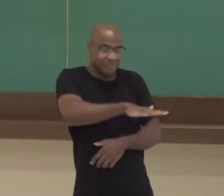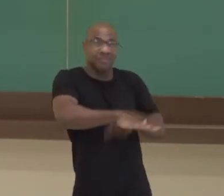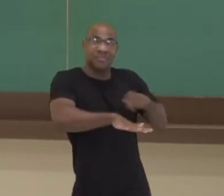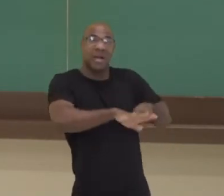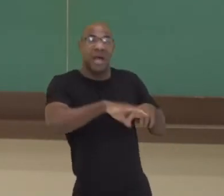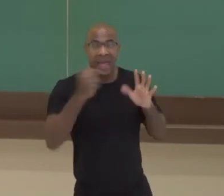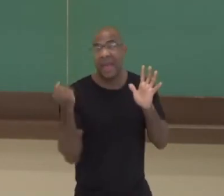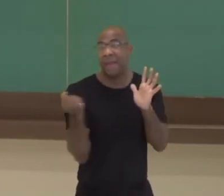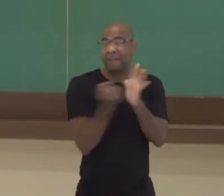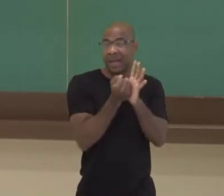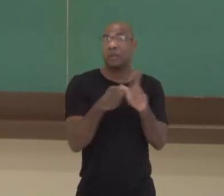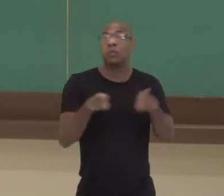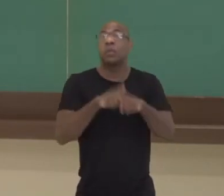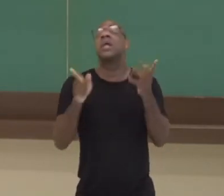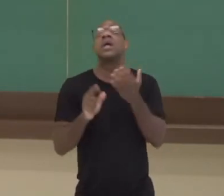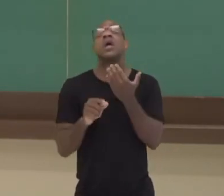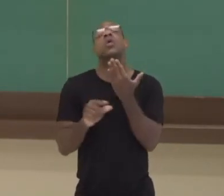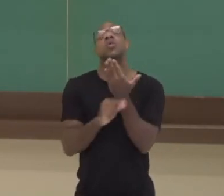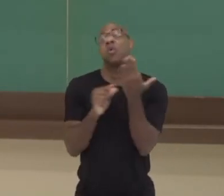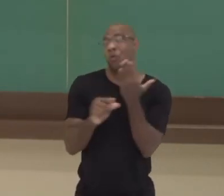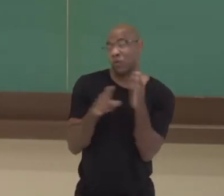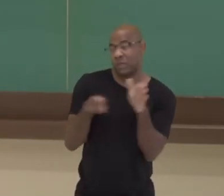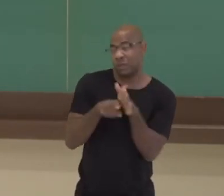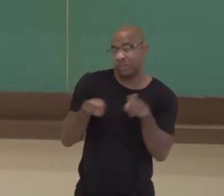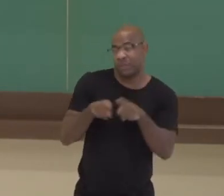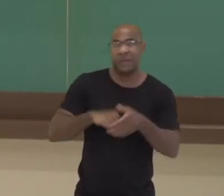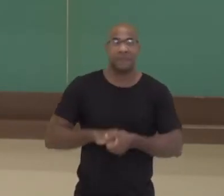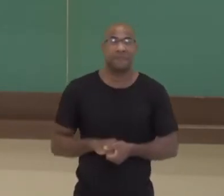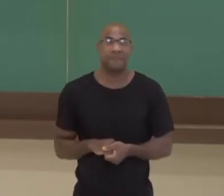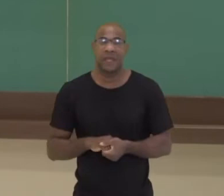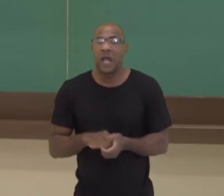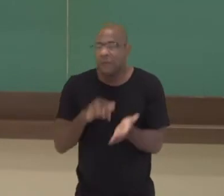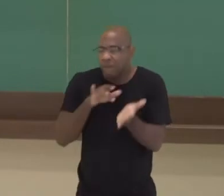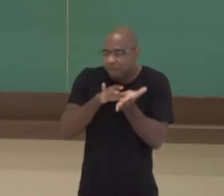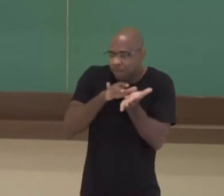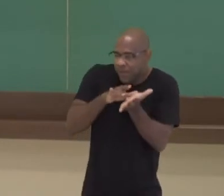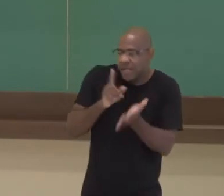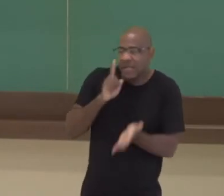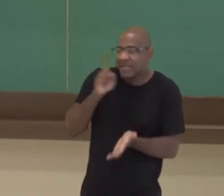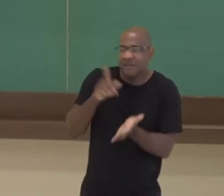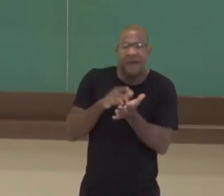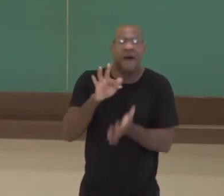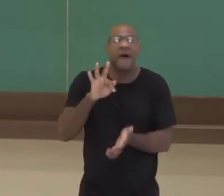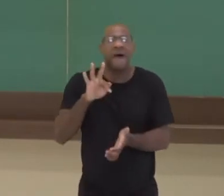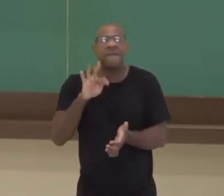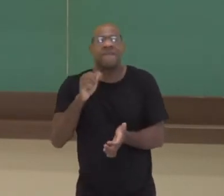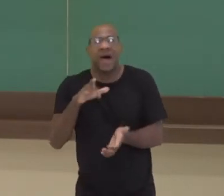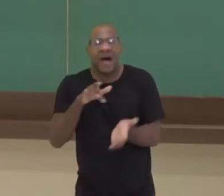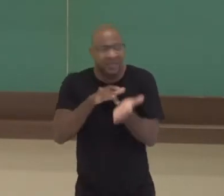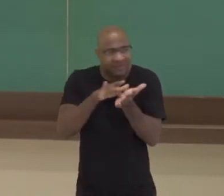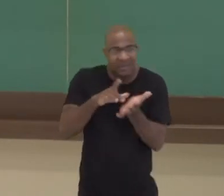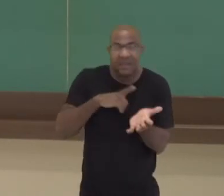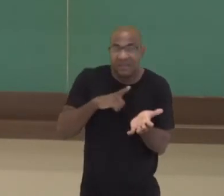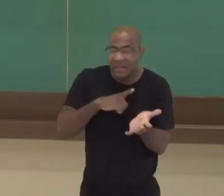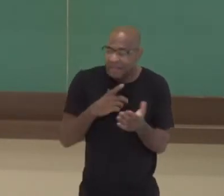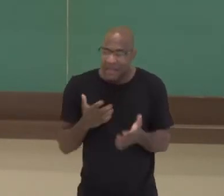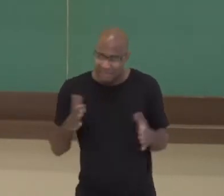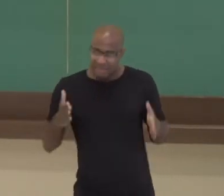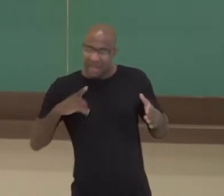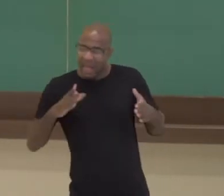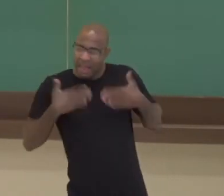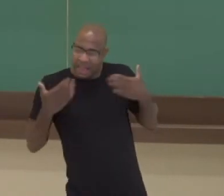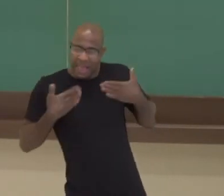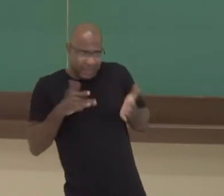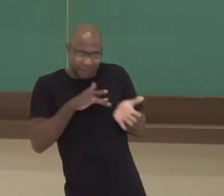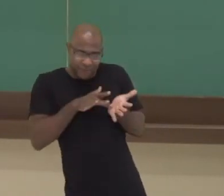marcas do autor também. O que eu percebo? Ó, é faceira. O que é tá faceiro? É tá alegre, né? E o que